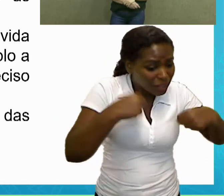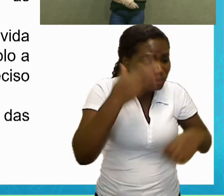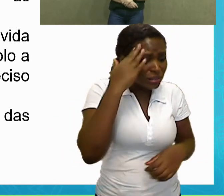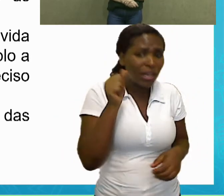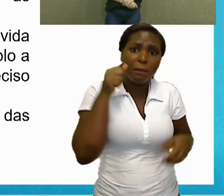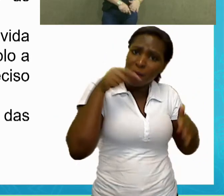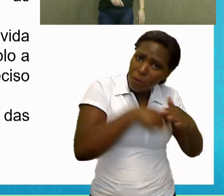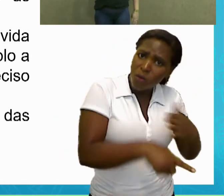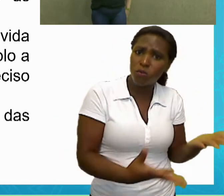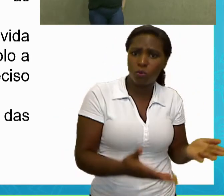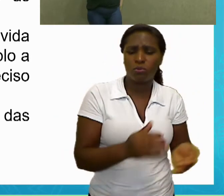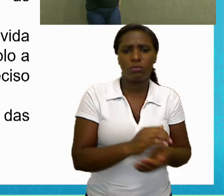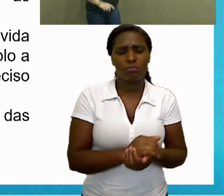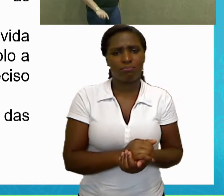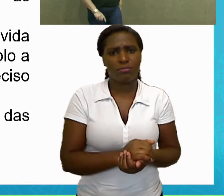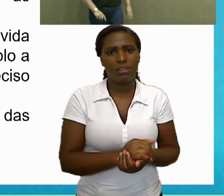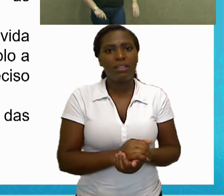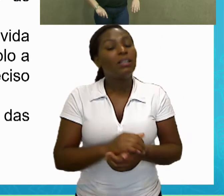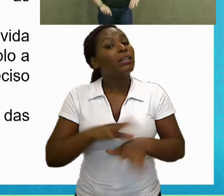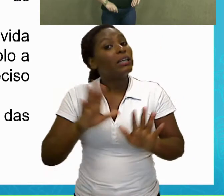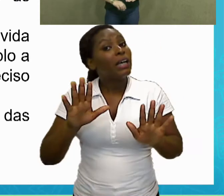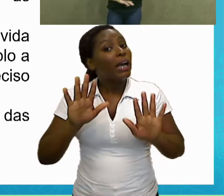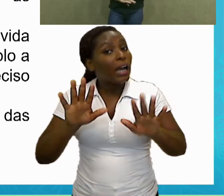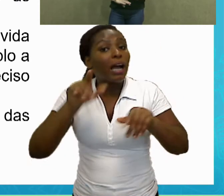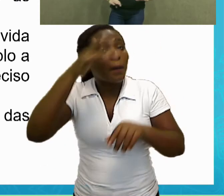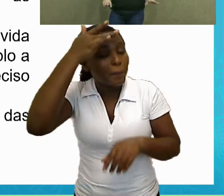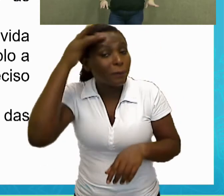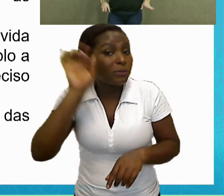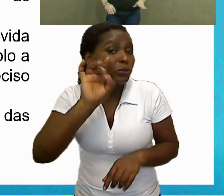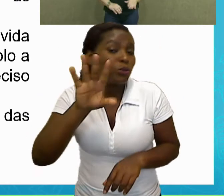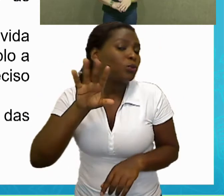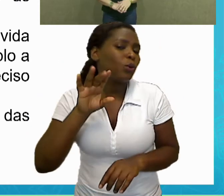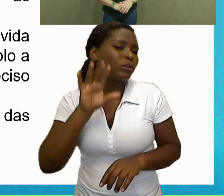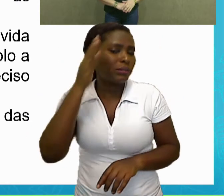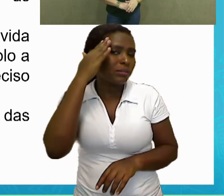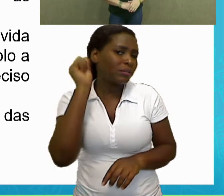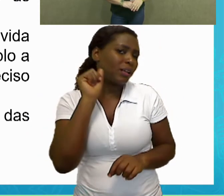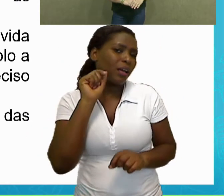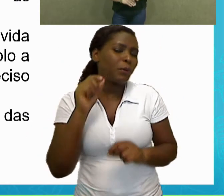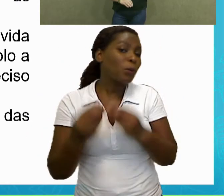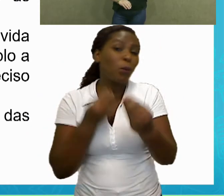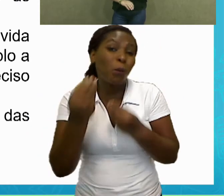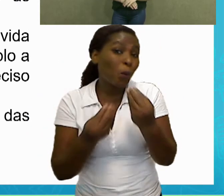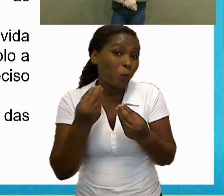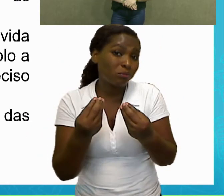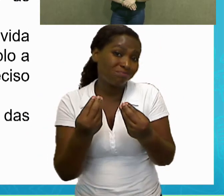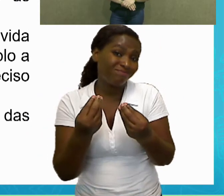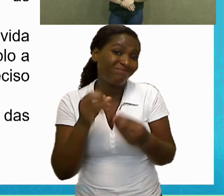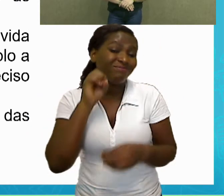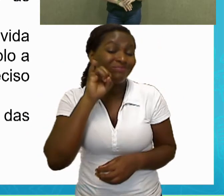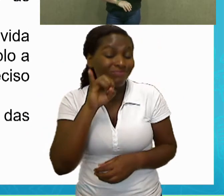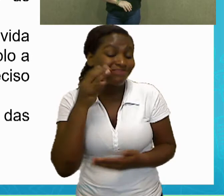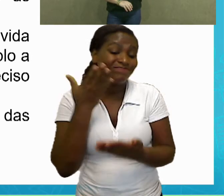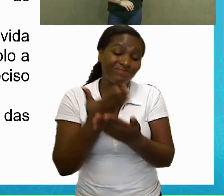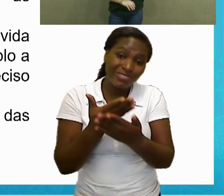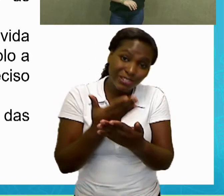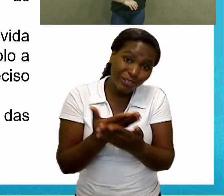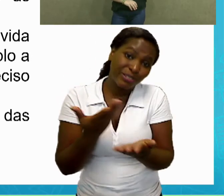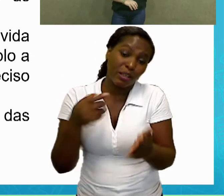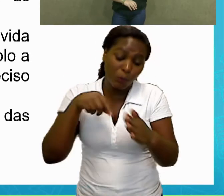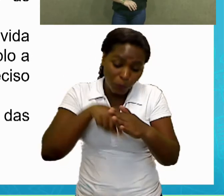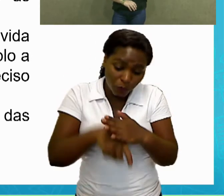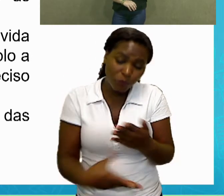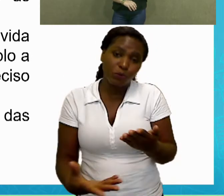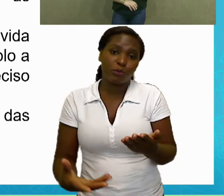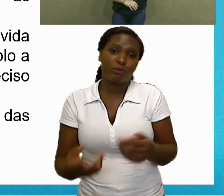língua portuguesa. O português está presente em diversas formas na vida profissional de uma pessoa. Podemos usar